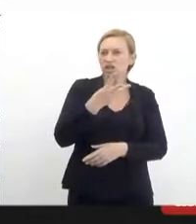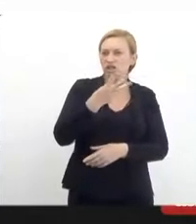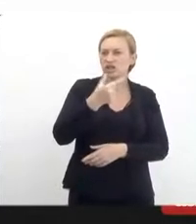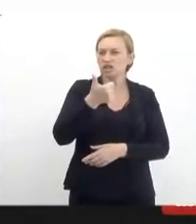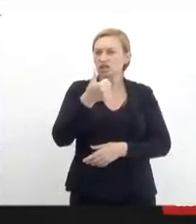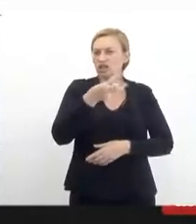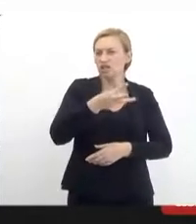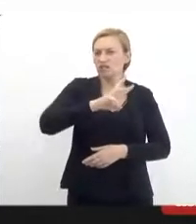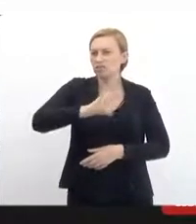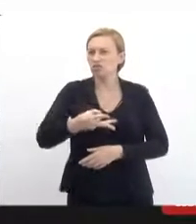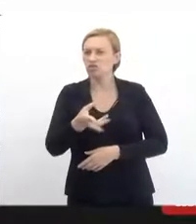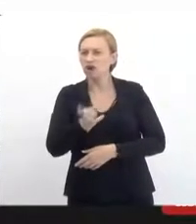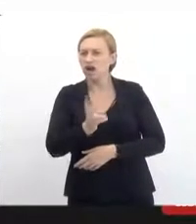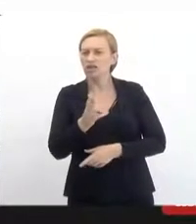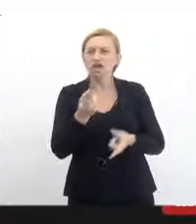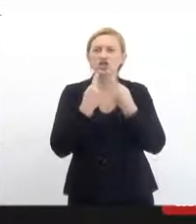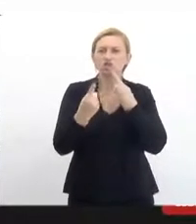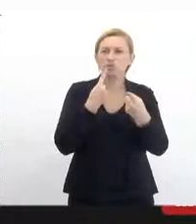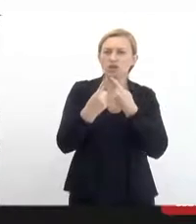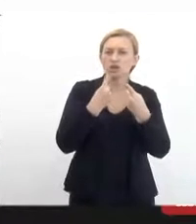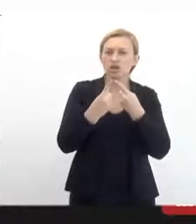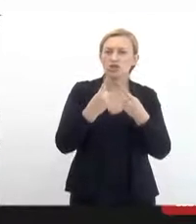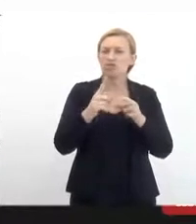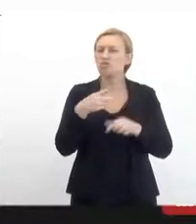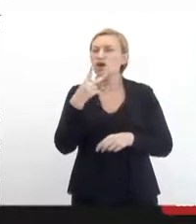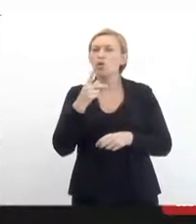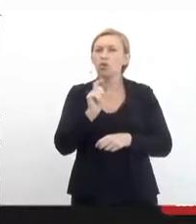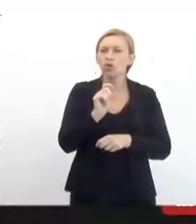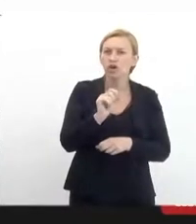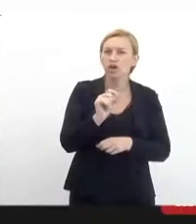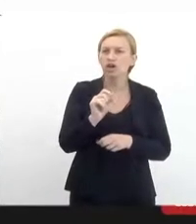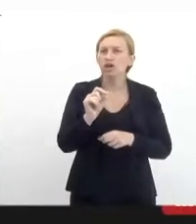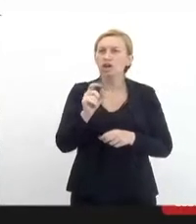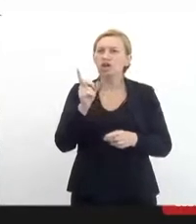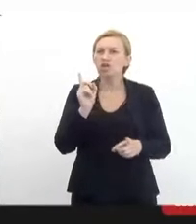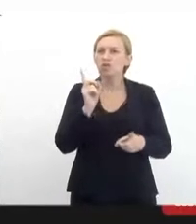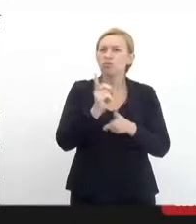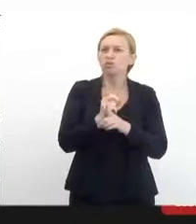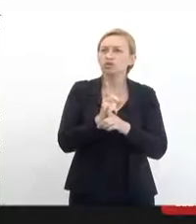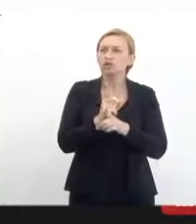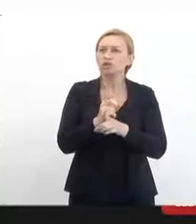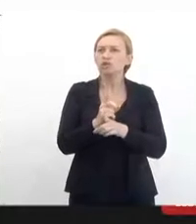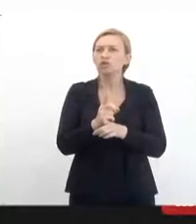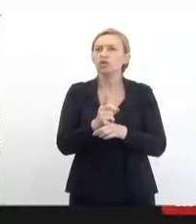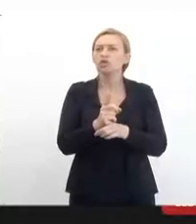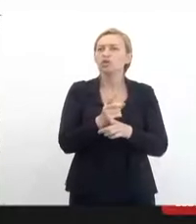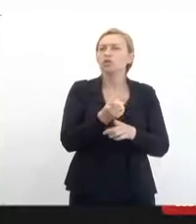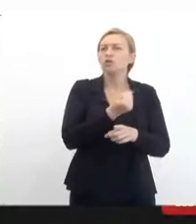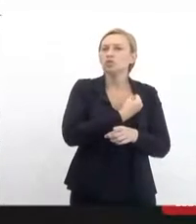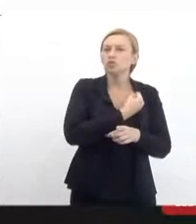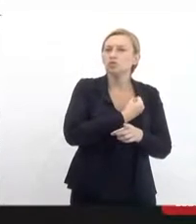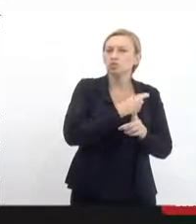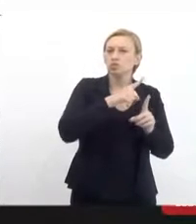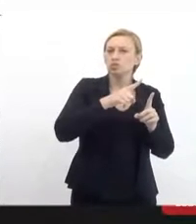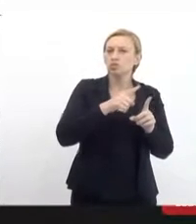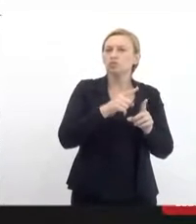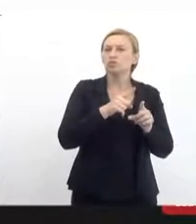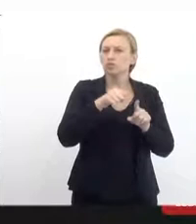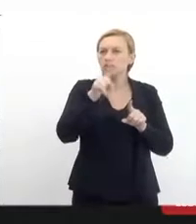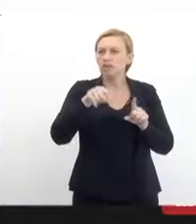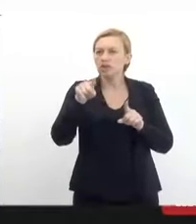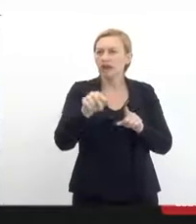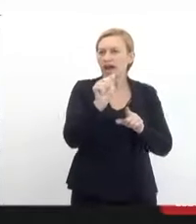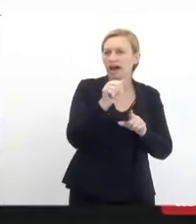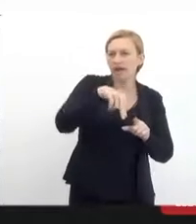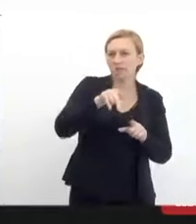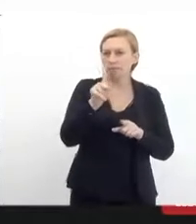A discussão envolve o seguinte: o fisco descobriu, cruzando dados da ANP e da Cefaz, que a empresa promoveu saída